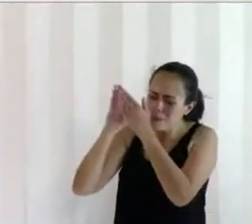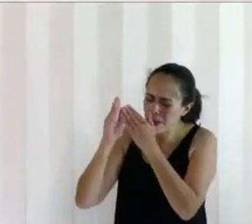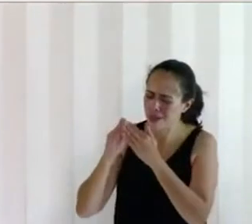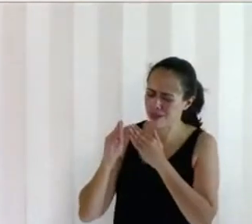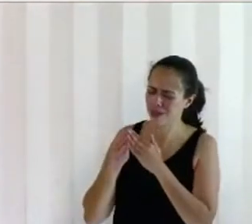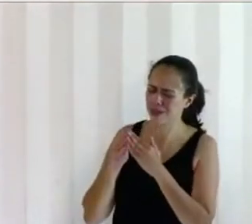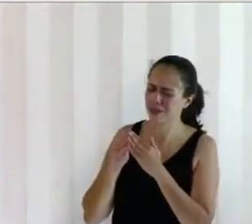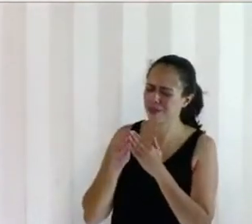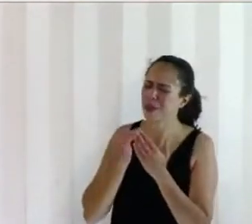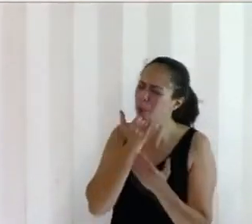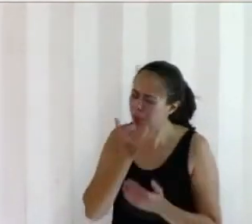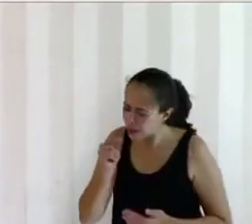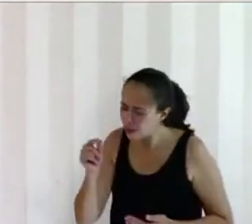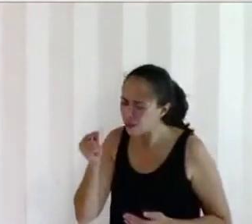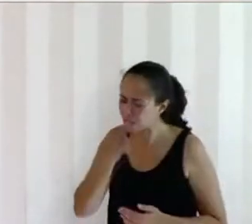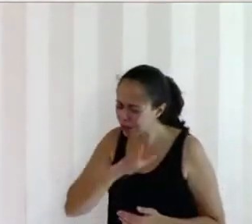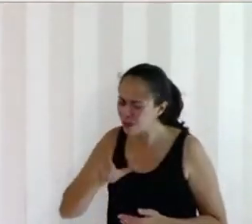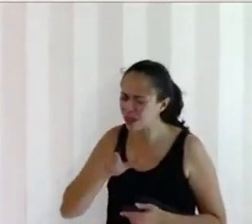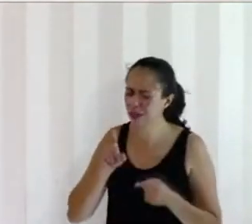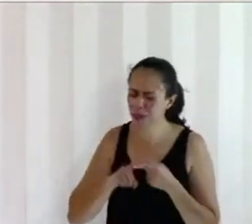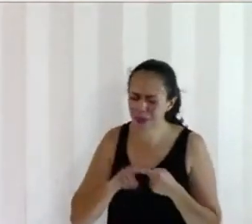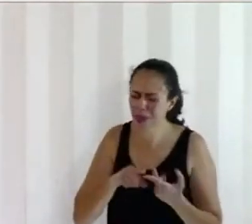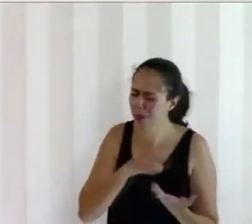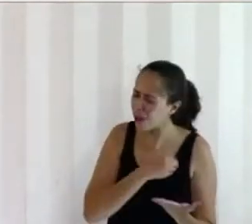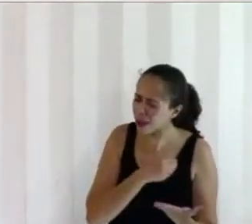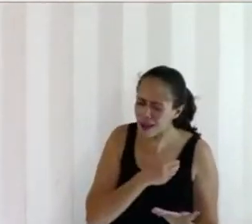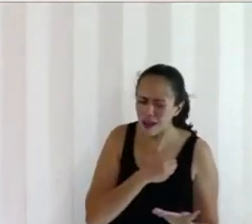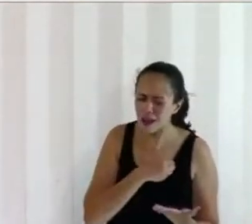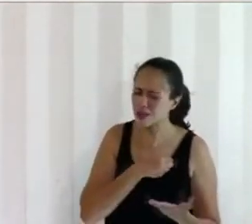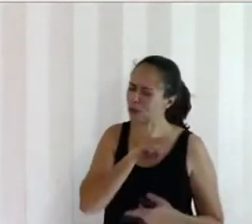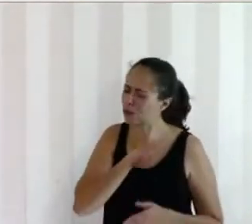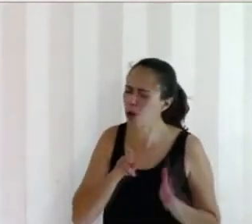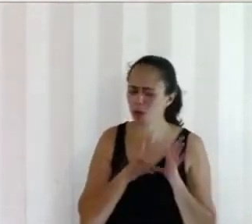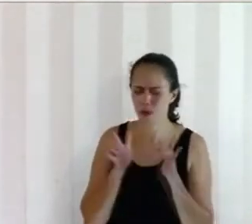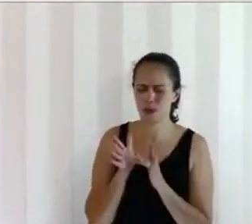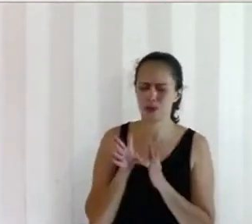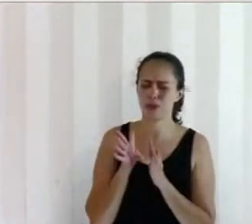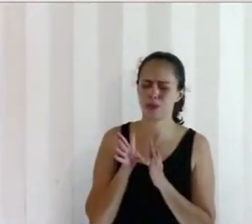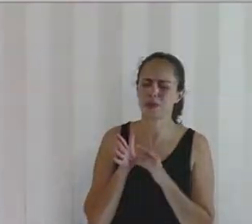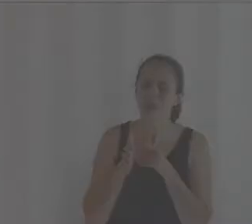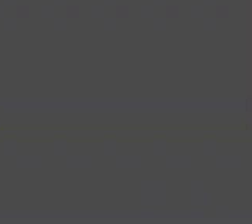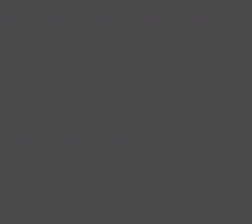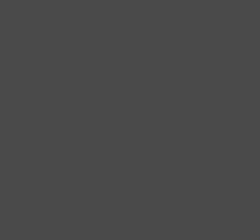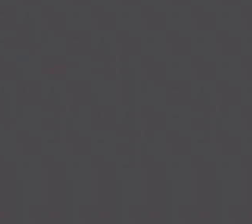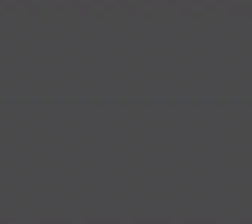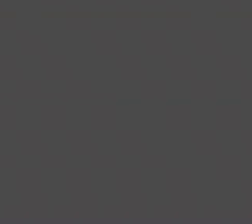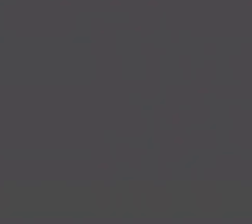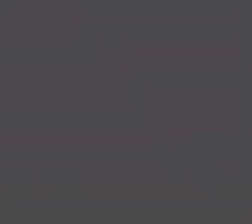pedindo perdão mais uma vez por nossos pecados, em nome de Jesus. Amém.